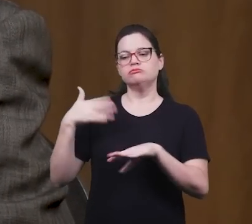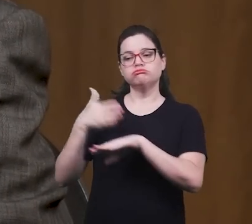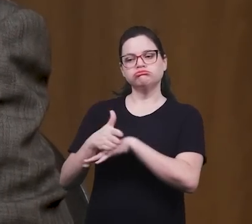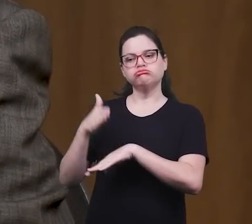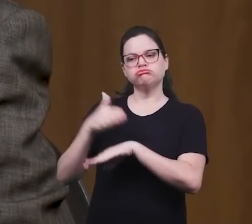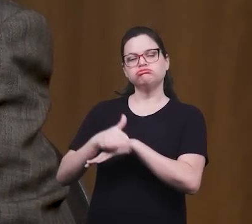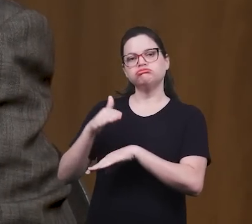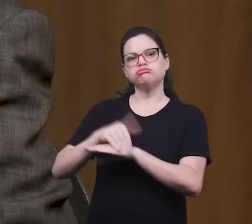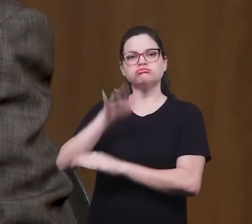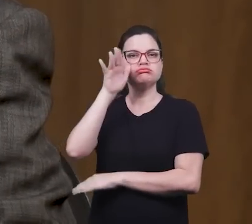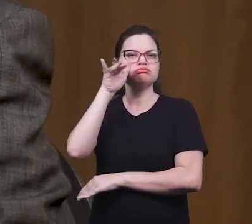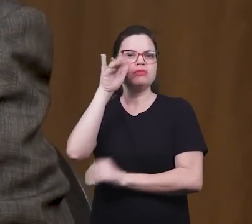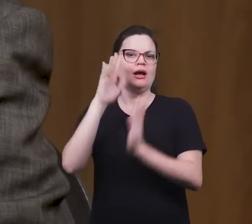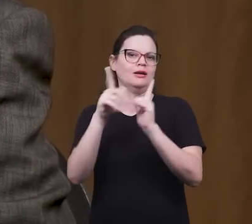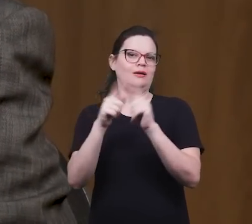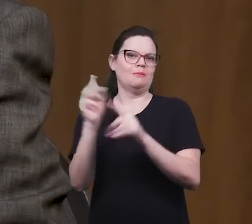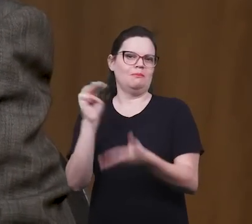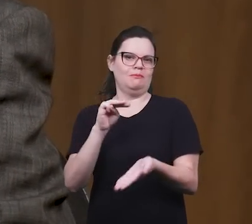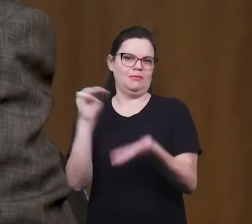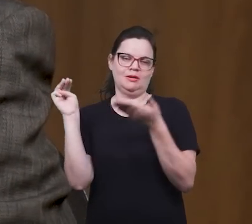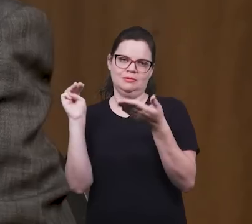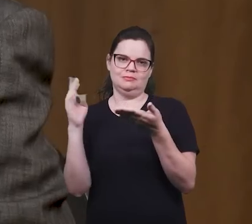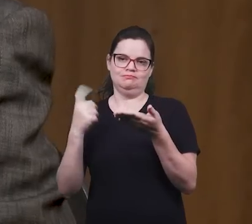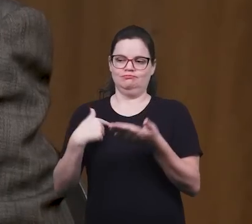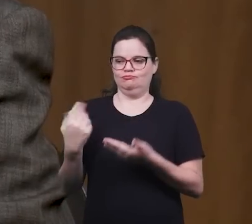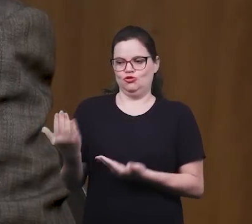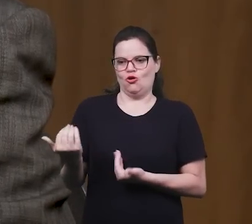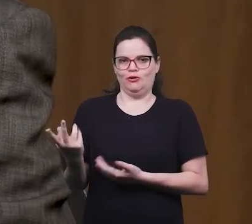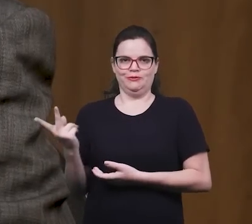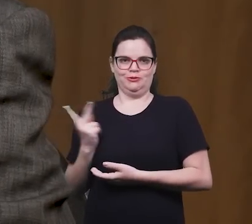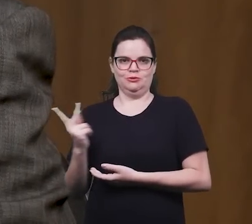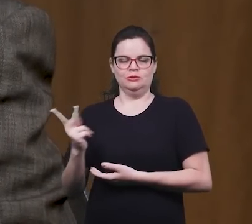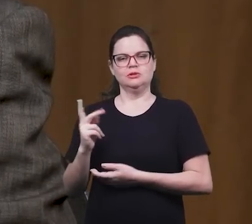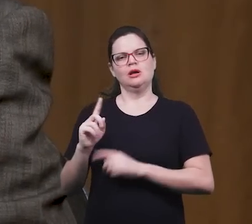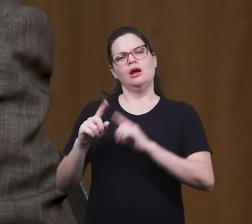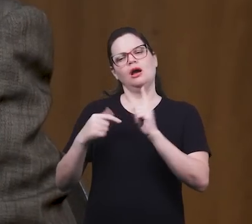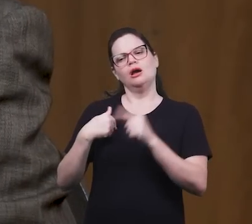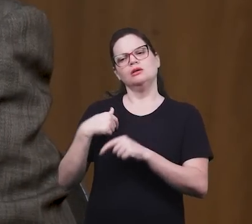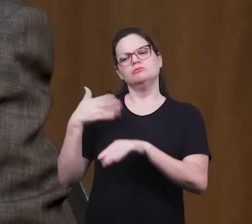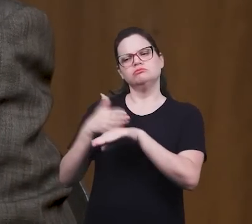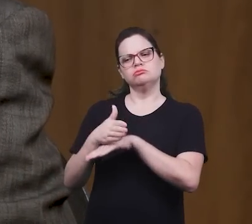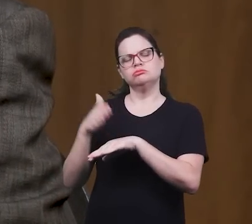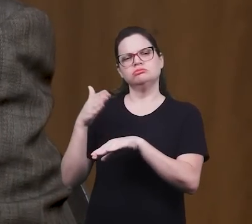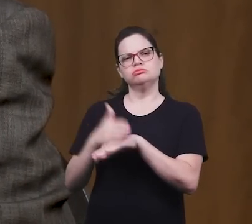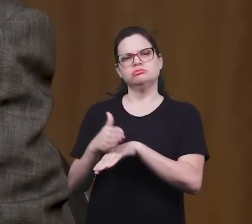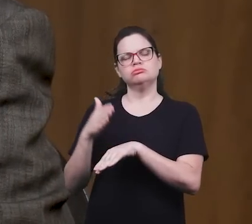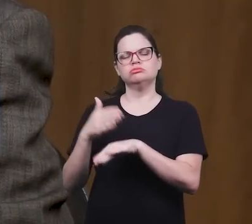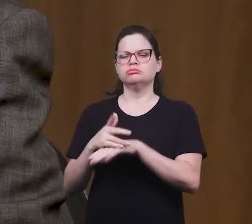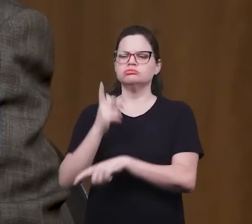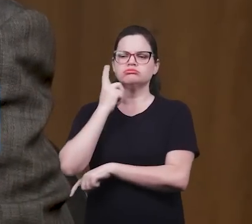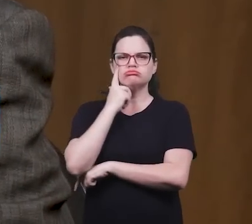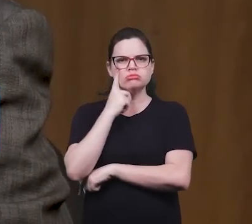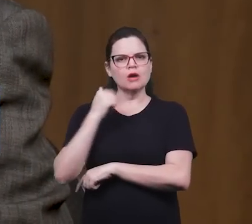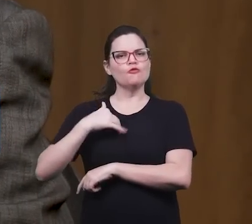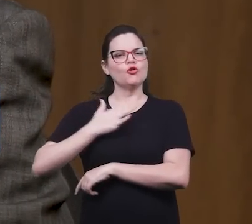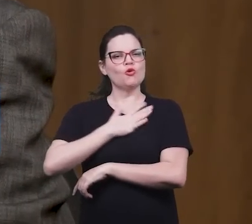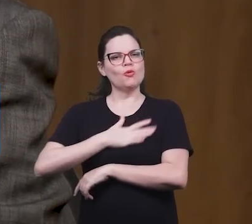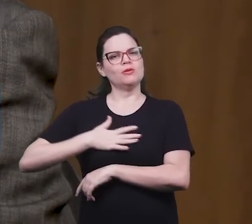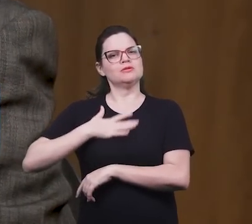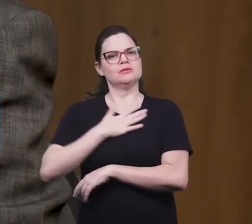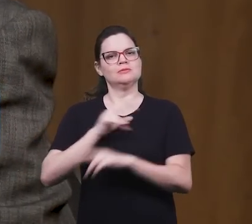igreja. E, naturalmente, aquilo foi evoluindo e criando em mim uma expectativa muito grande com relação à